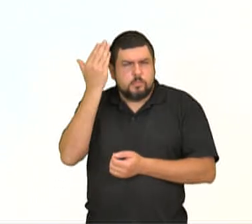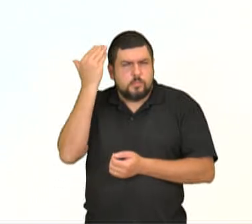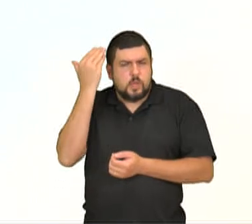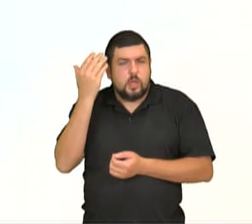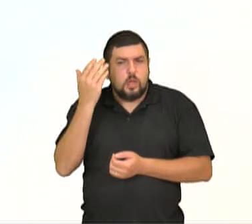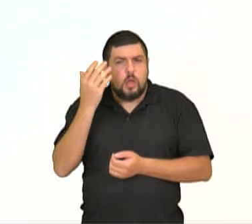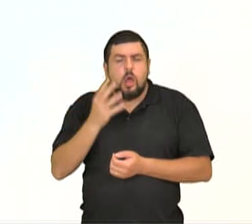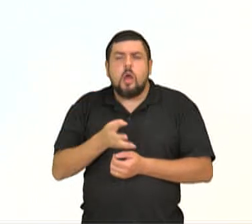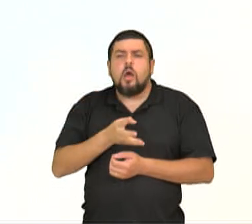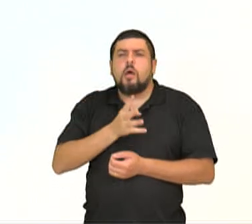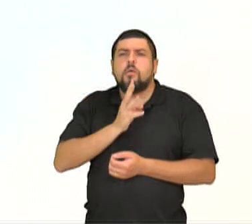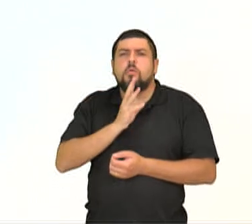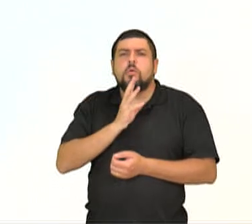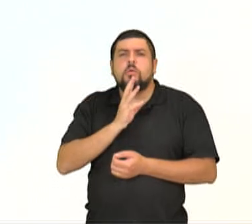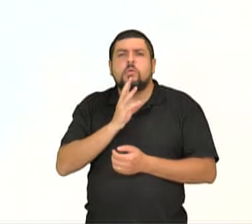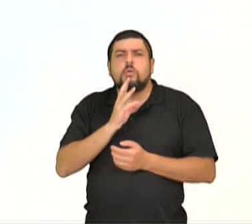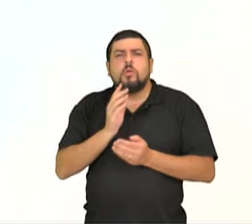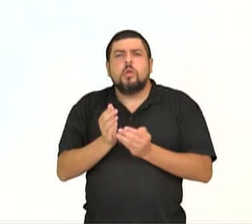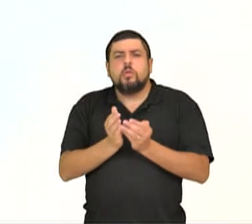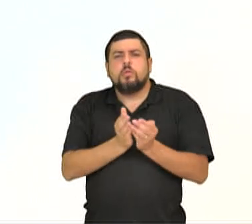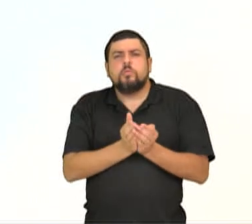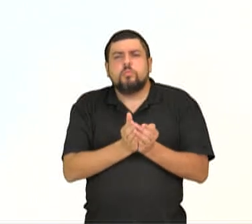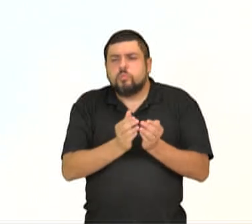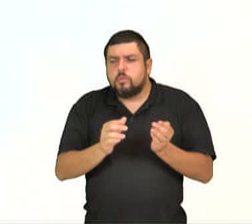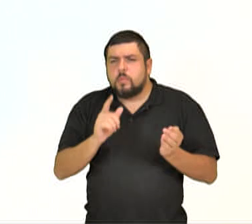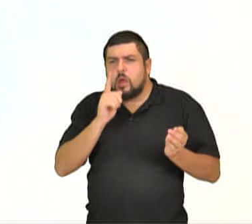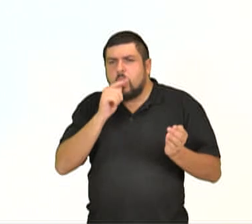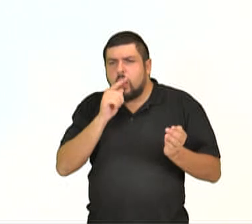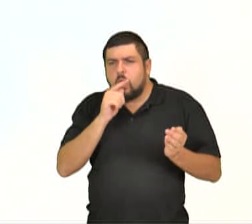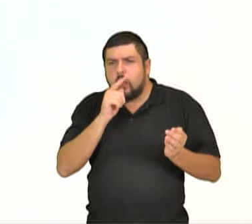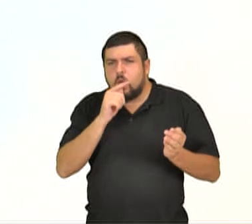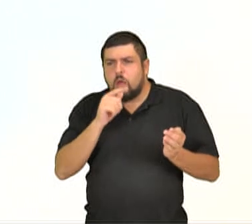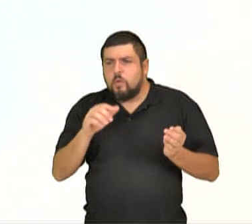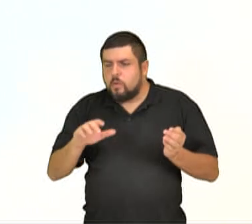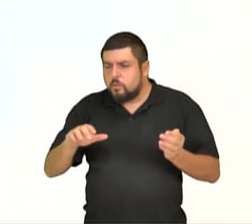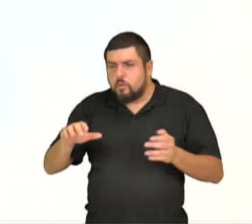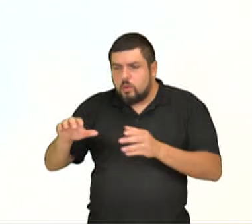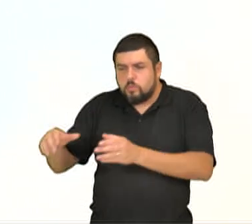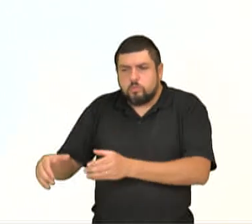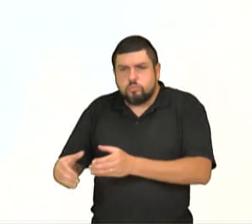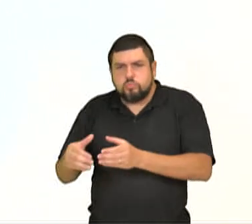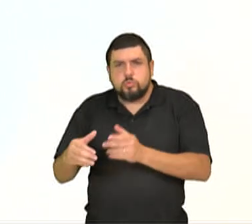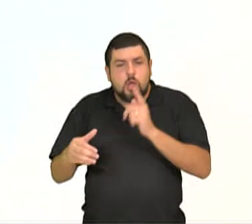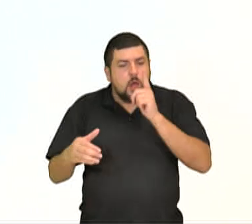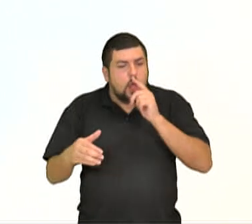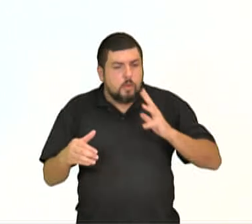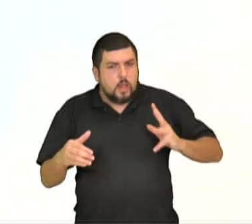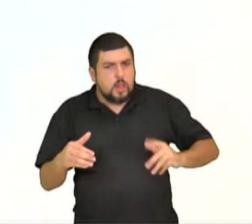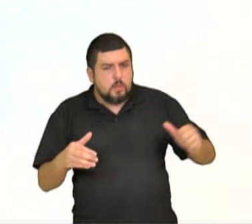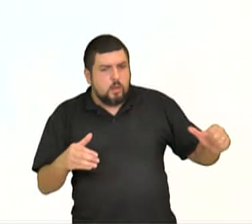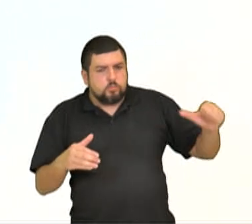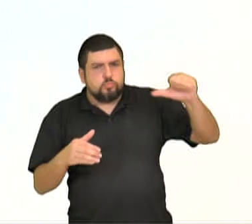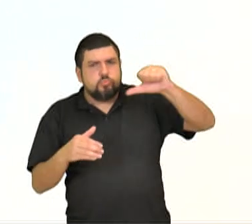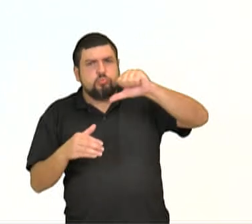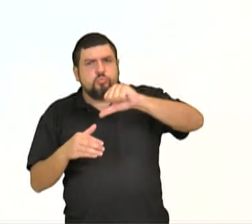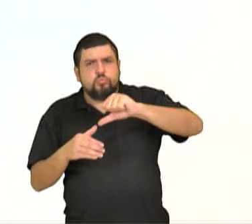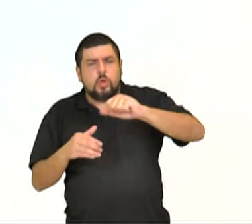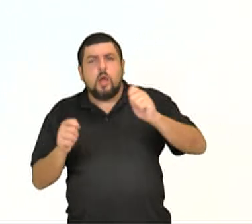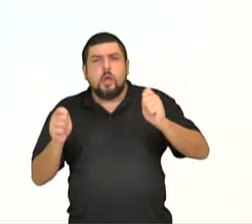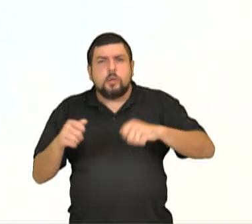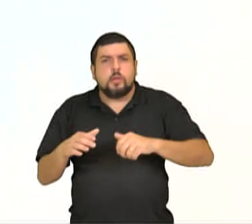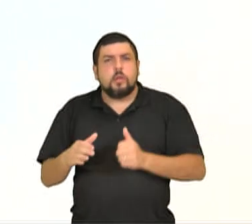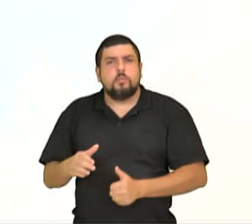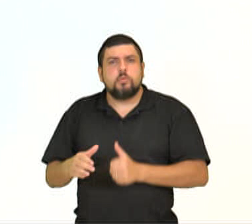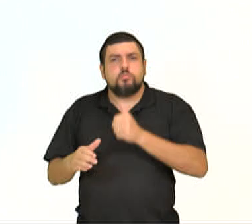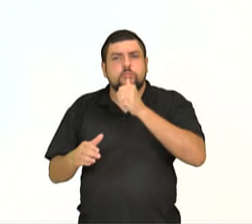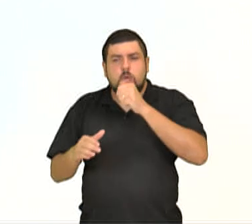soro fisiológico, poderiam usar a água potável para diluir a água do mar, de modo a obter o soro e assim teriam um volume